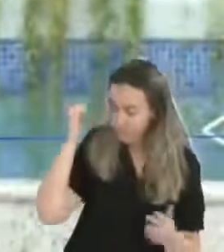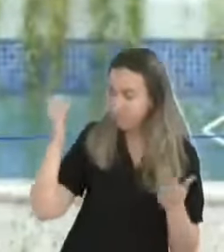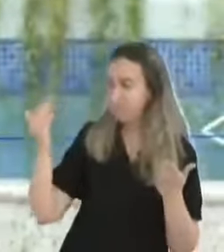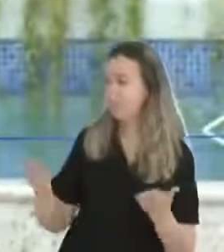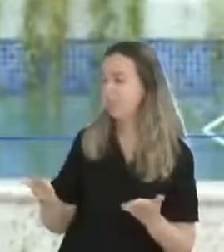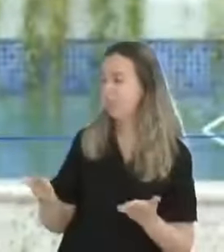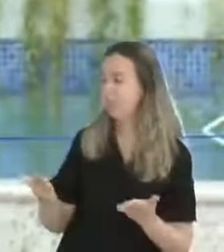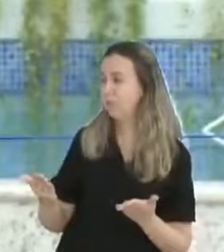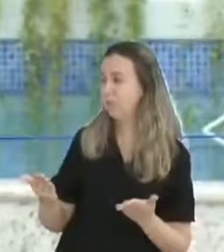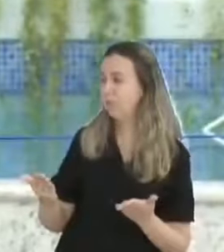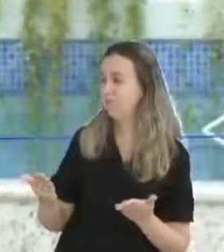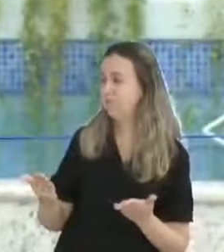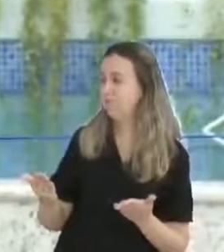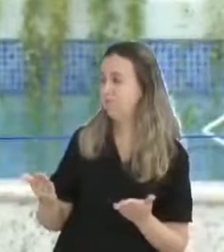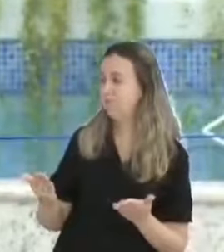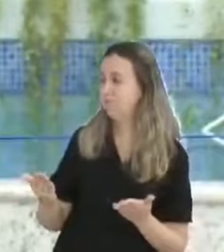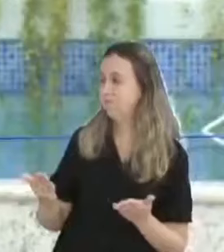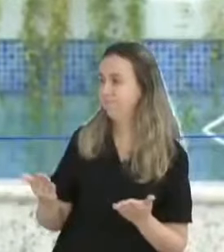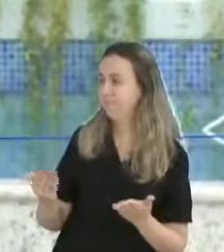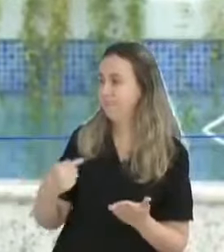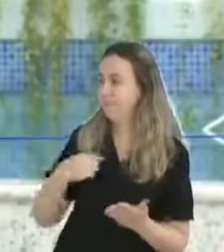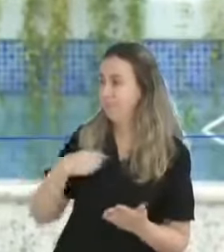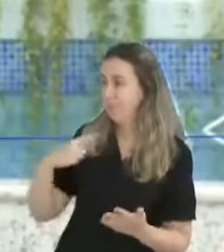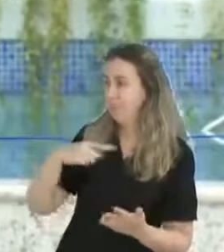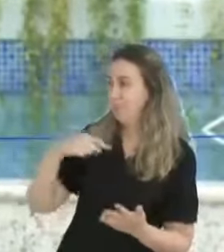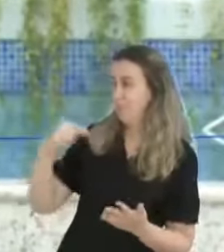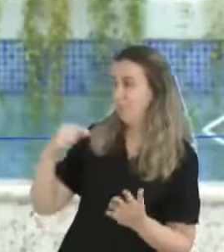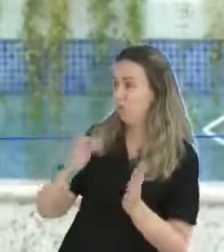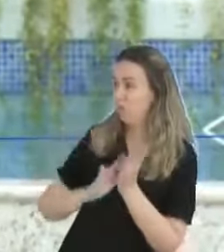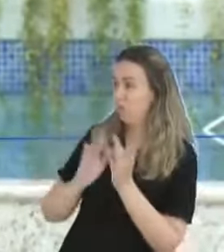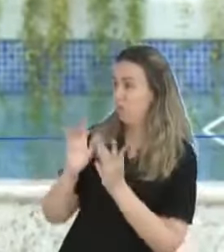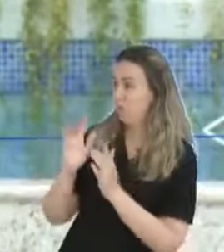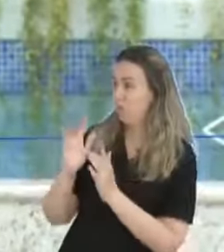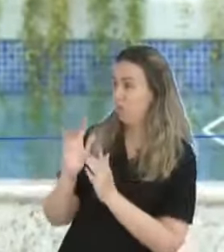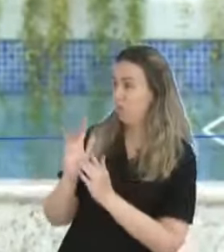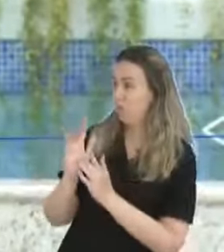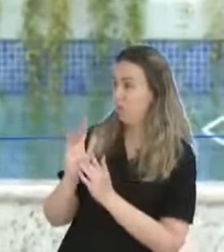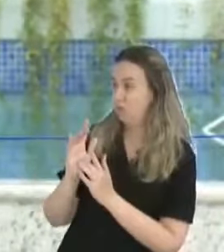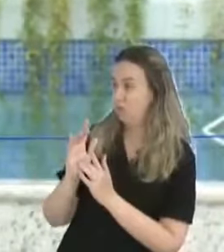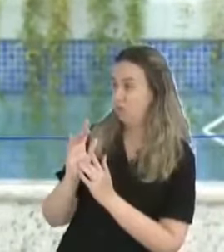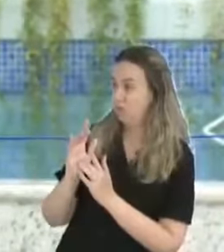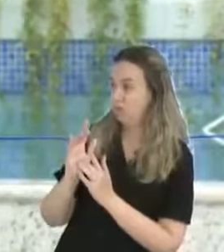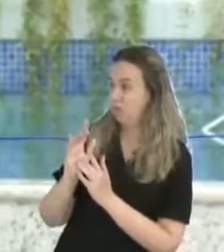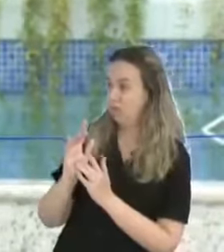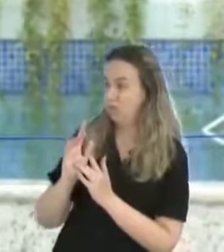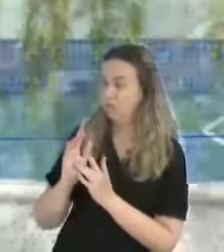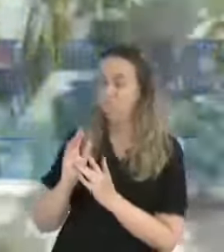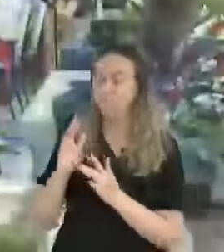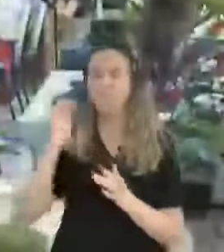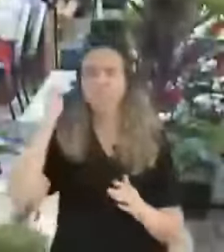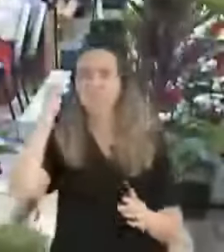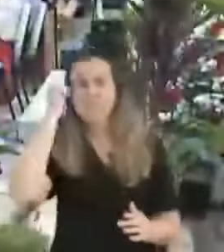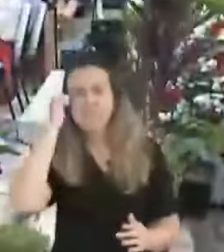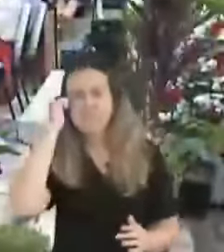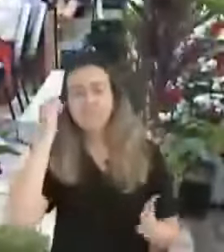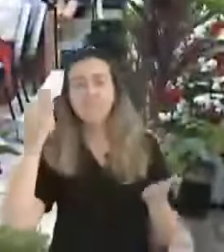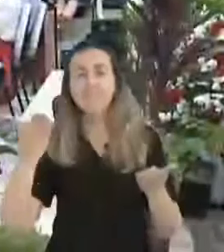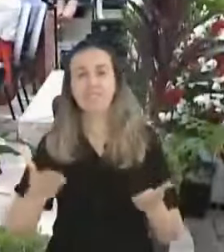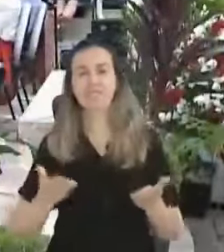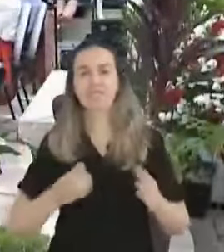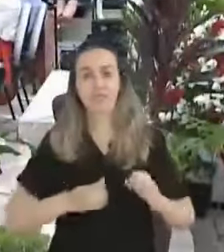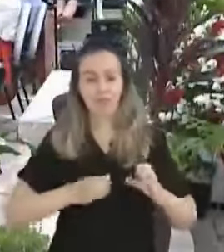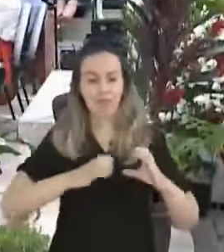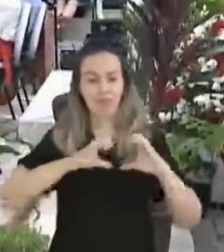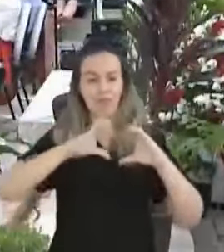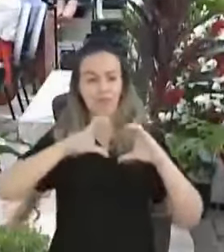conversão. Pedro, mesmo depois de ser escolhido apóstolo, quando tu se converteres, fortalece